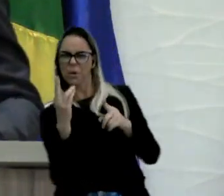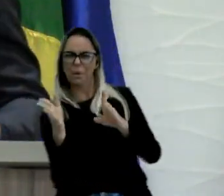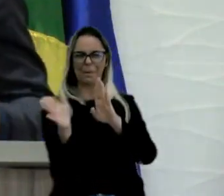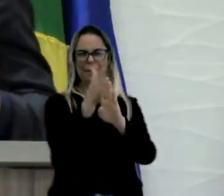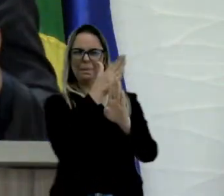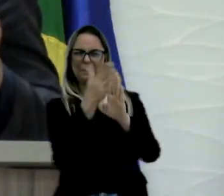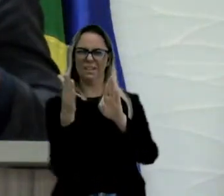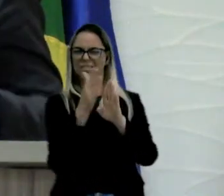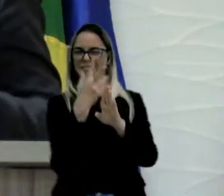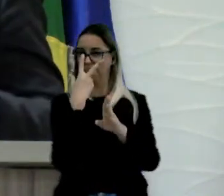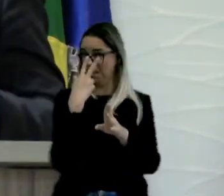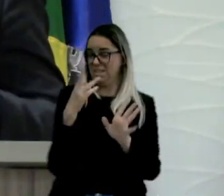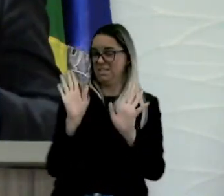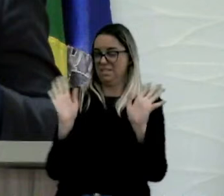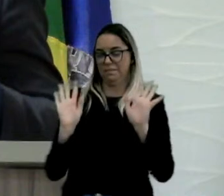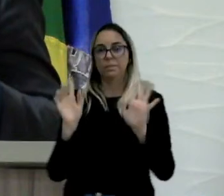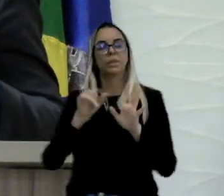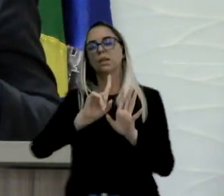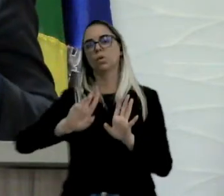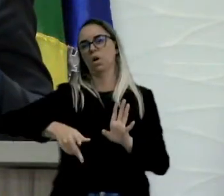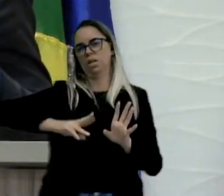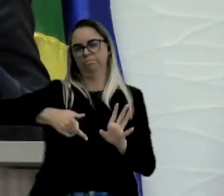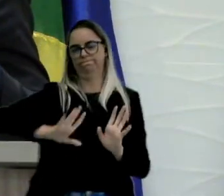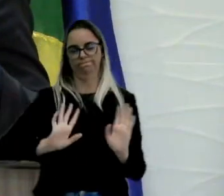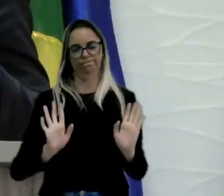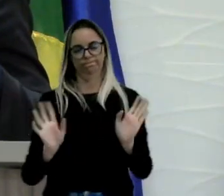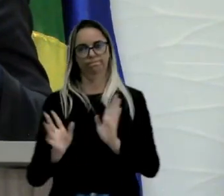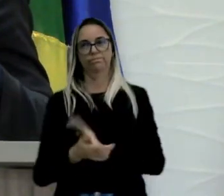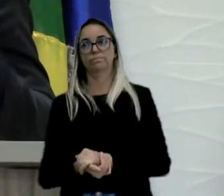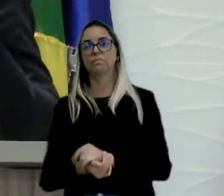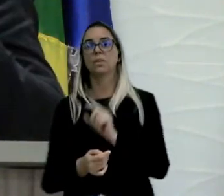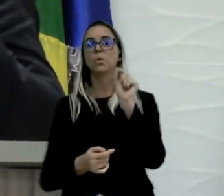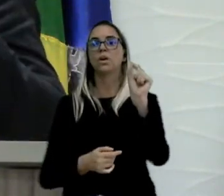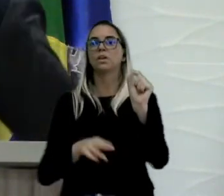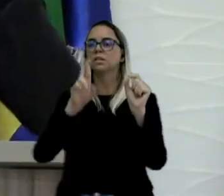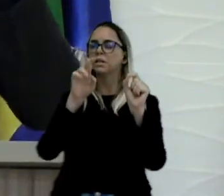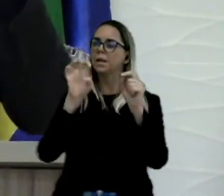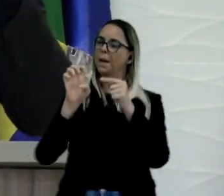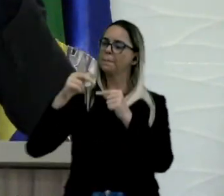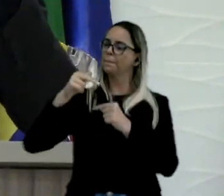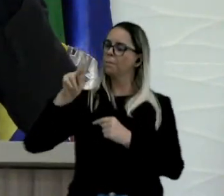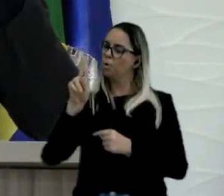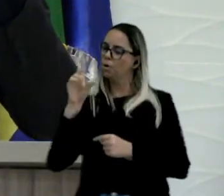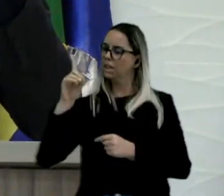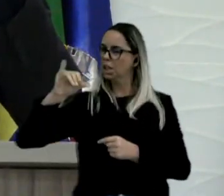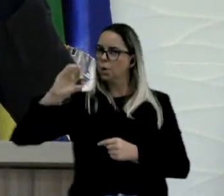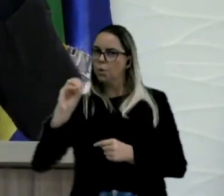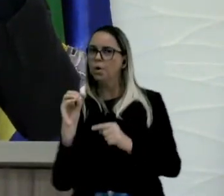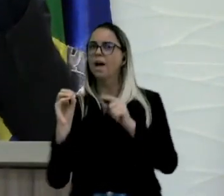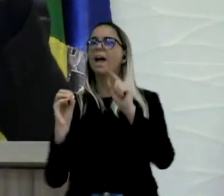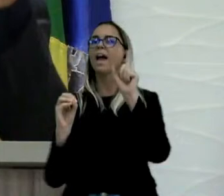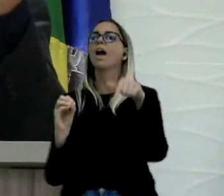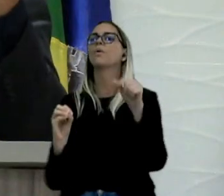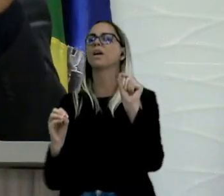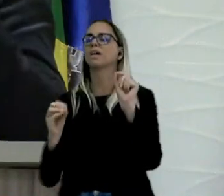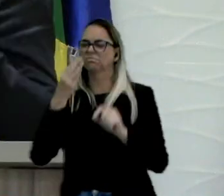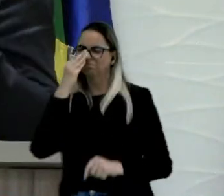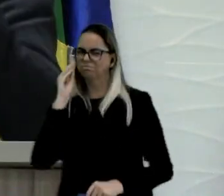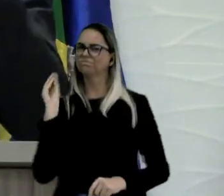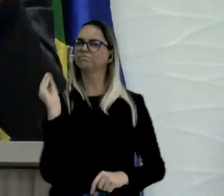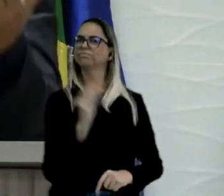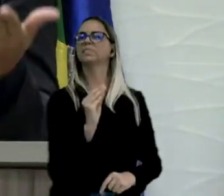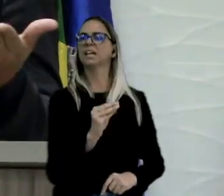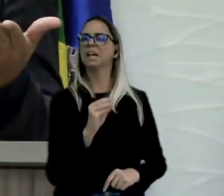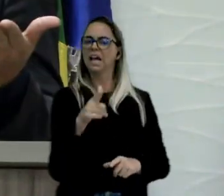é repúdio é um ato de repelir de não aceitar um ato